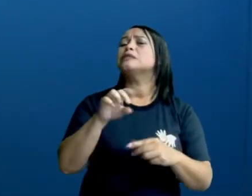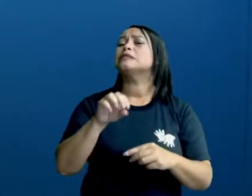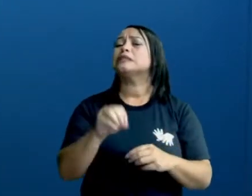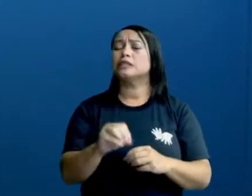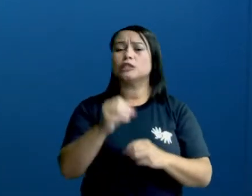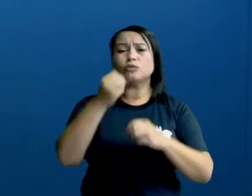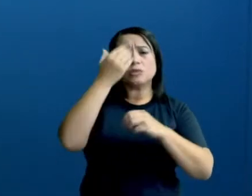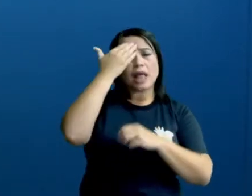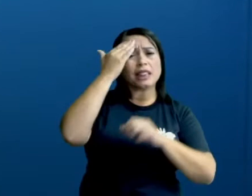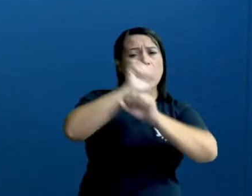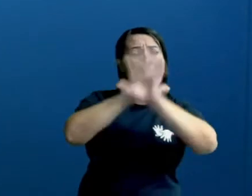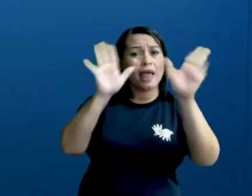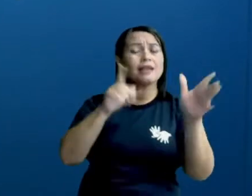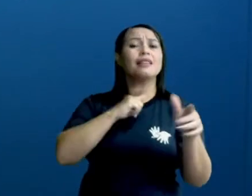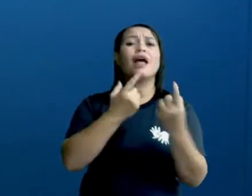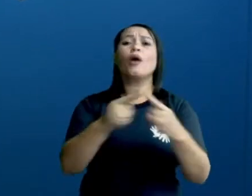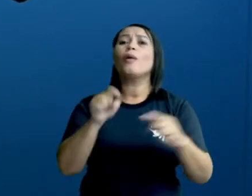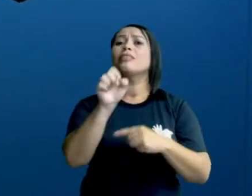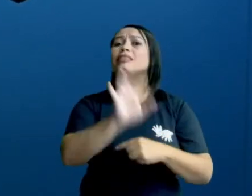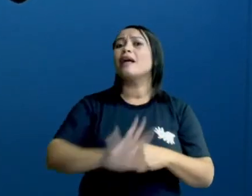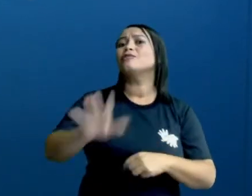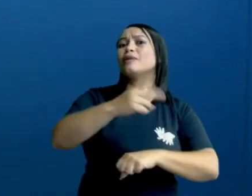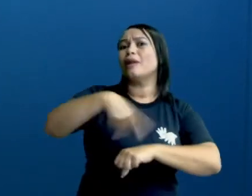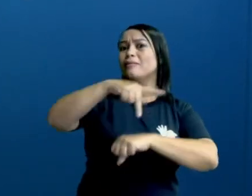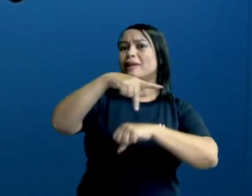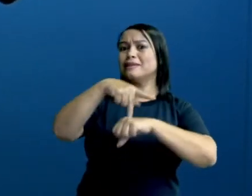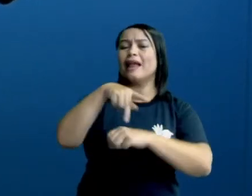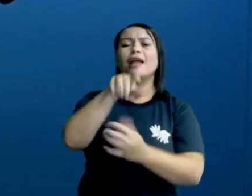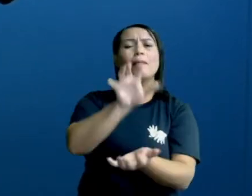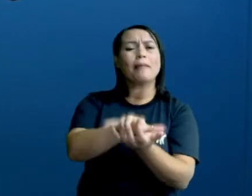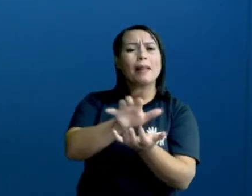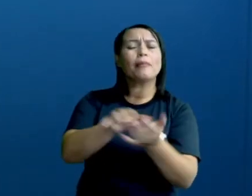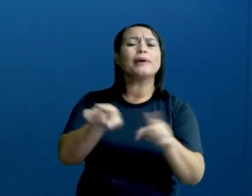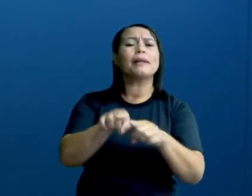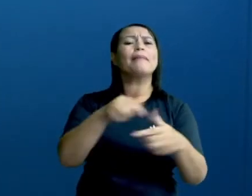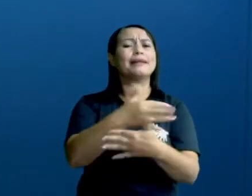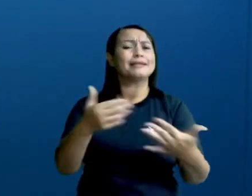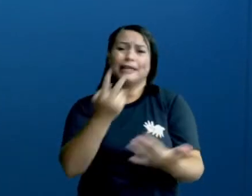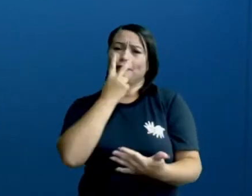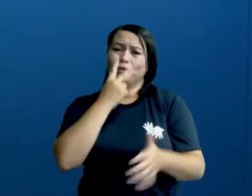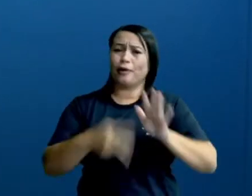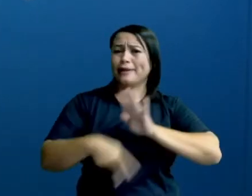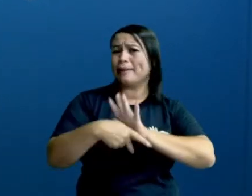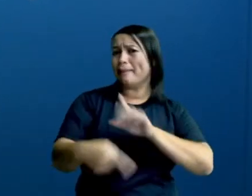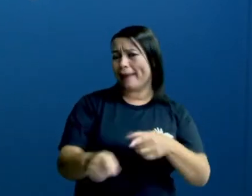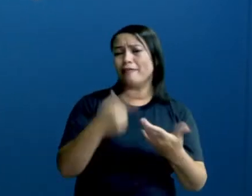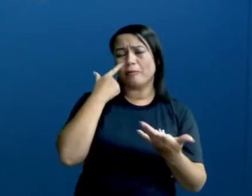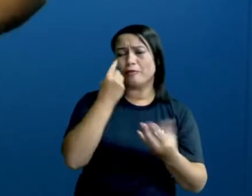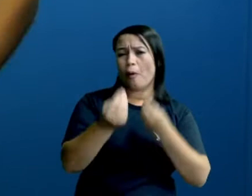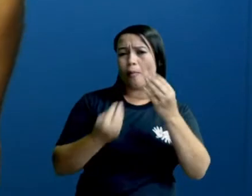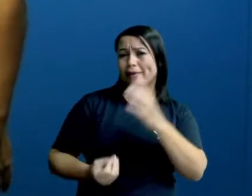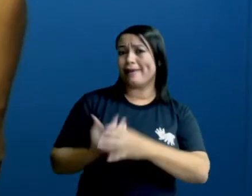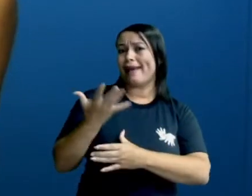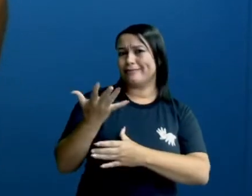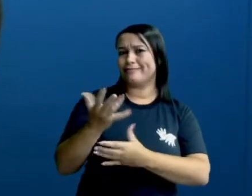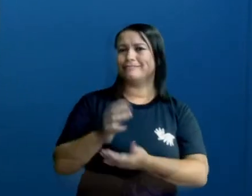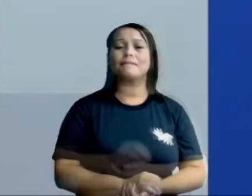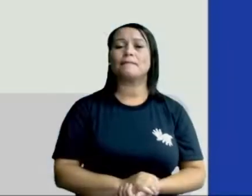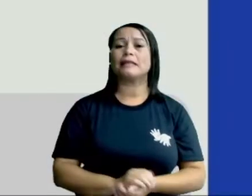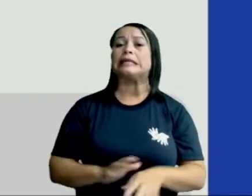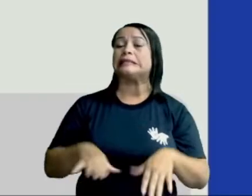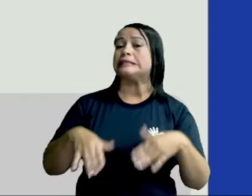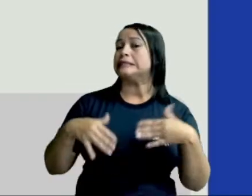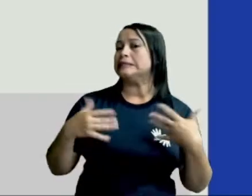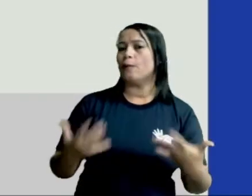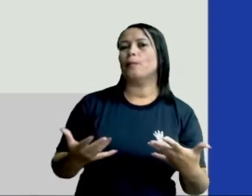hino de Pernambuco e o hino também da Vitória de Santo Antão, das cidades, né? Então por que será que eles são criados? Vamos lá ver um pouco sobre isso?